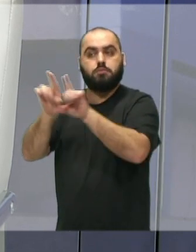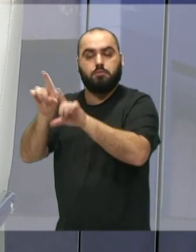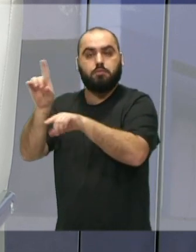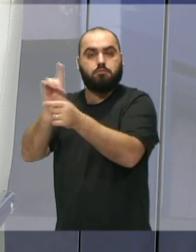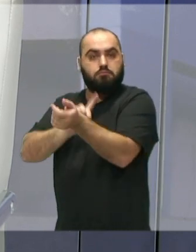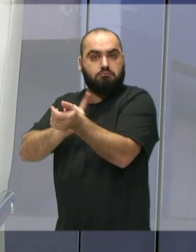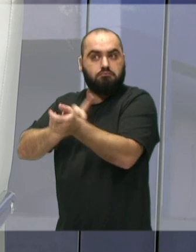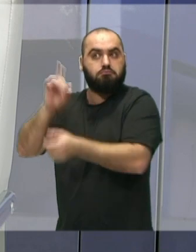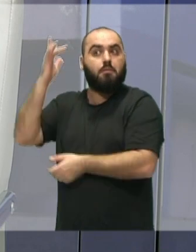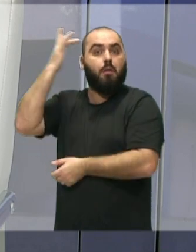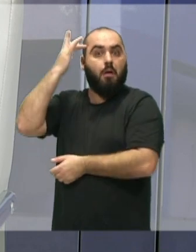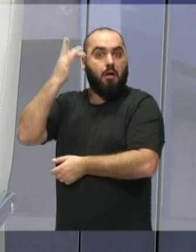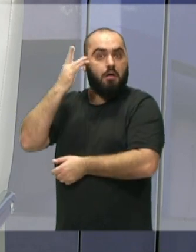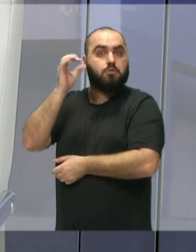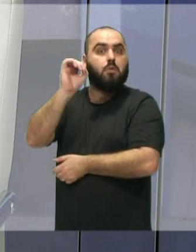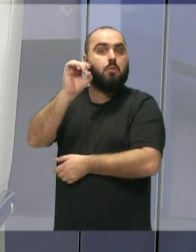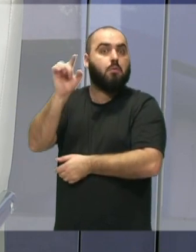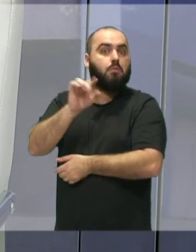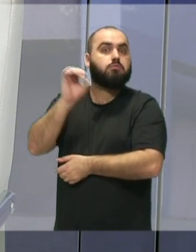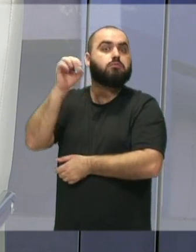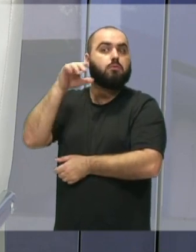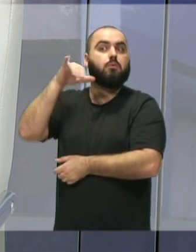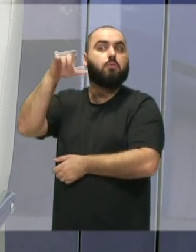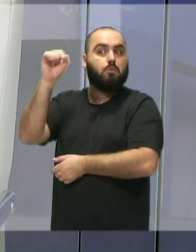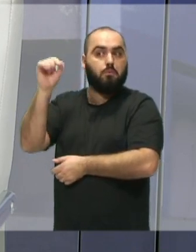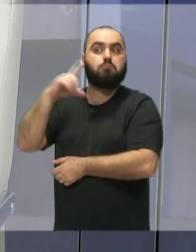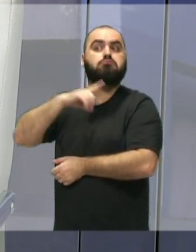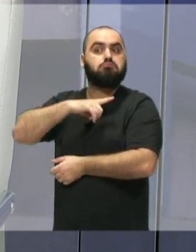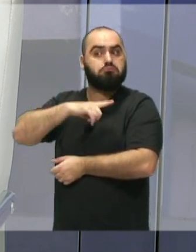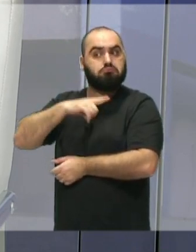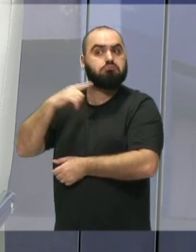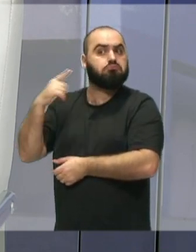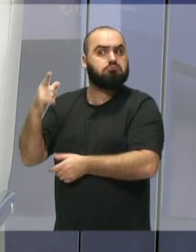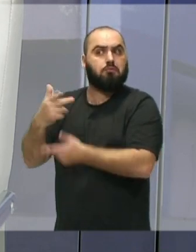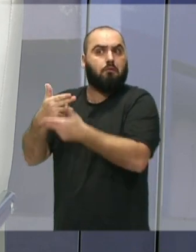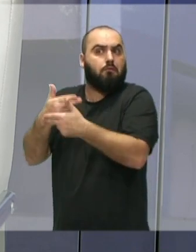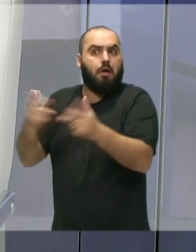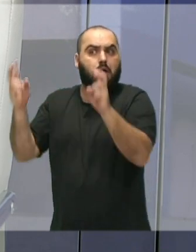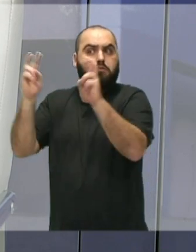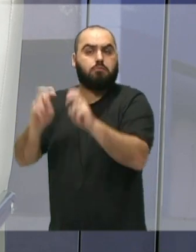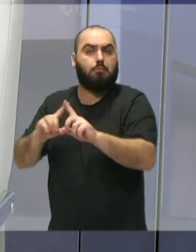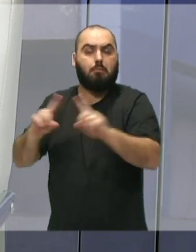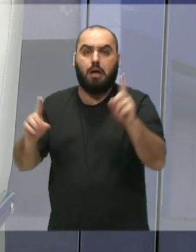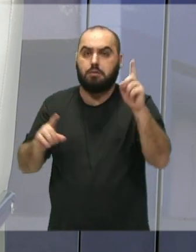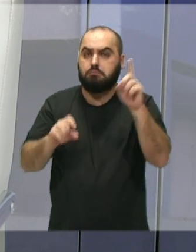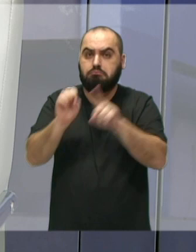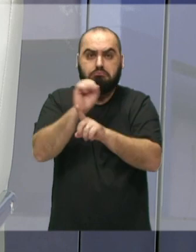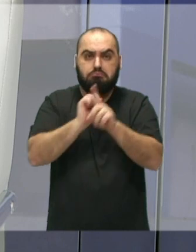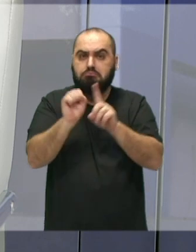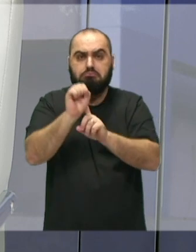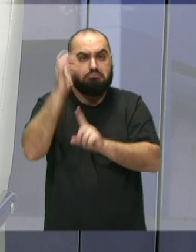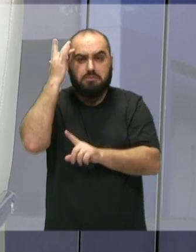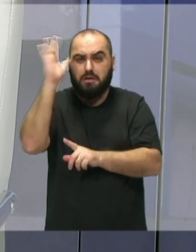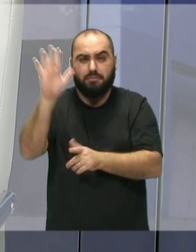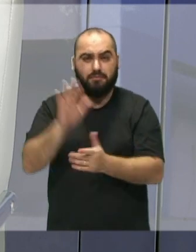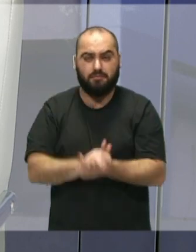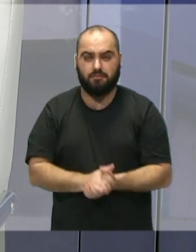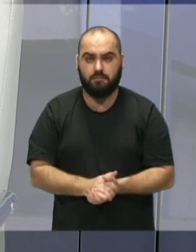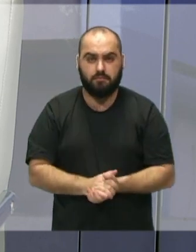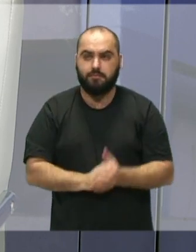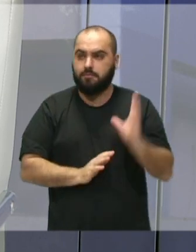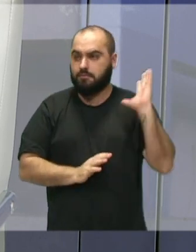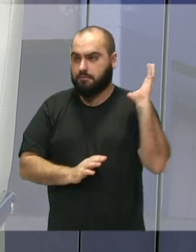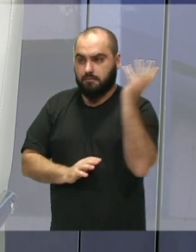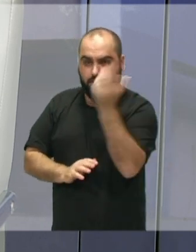o ozônio apropriado para várias coisas, certo? Só que a sociedade não sabe disso. E aquelas pessoas que estão todas ali